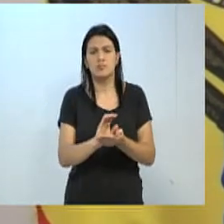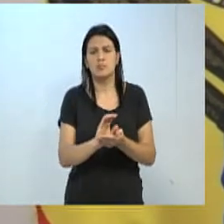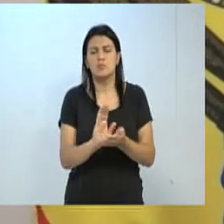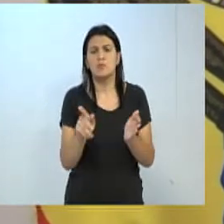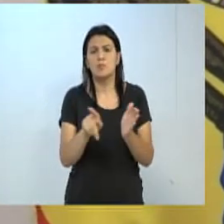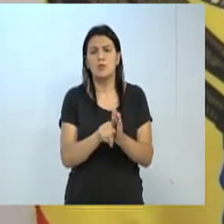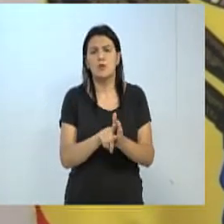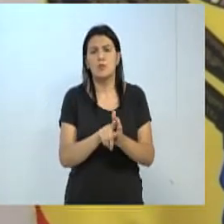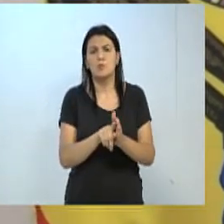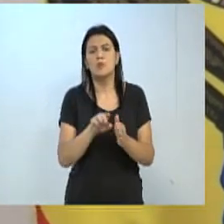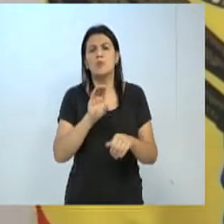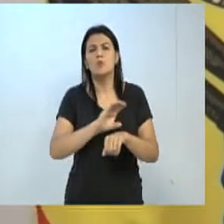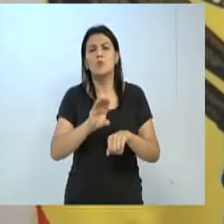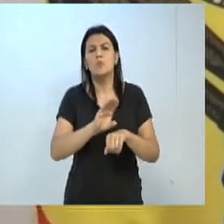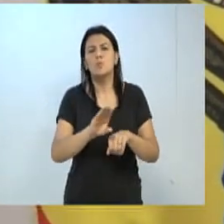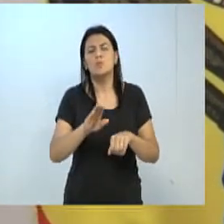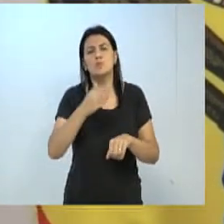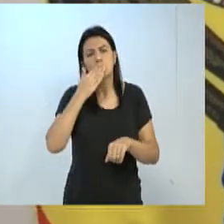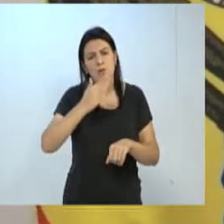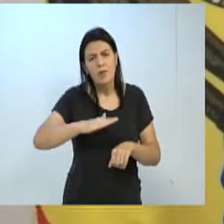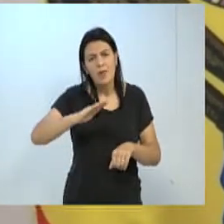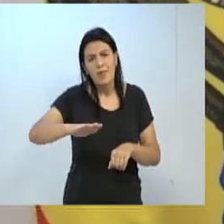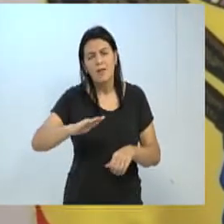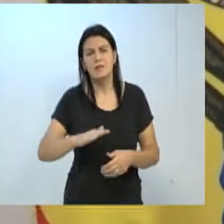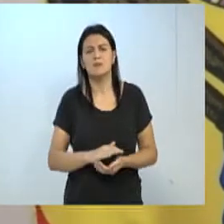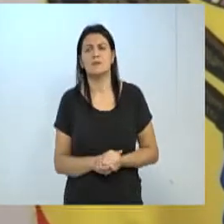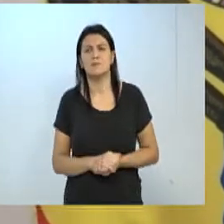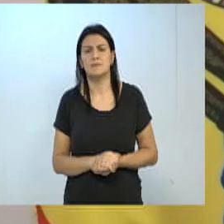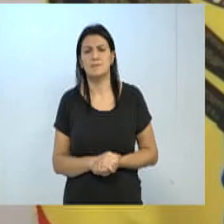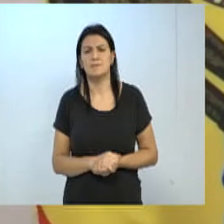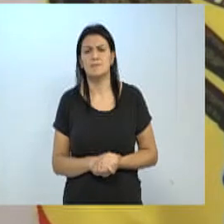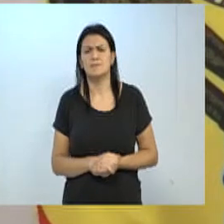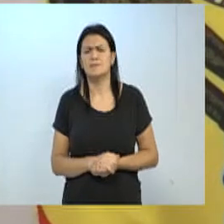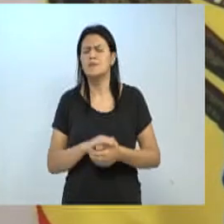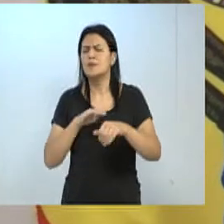escolar. Então, conversando com o Tomil aquele dia na apresentação dele,